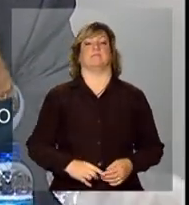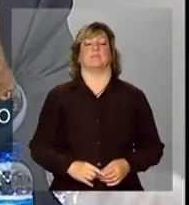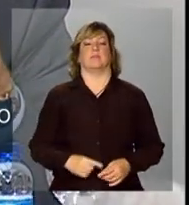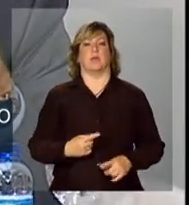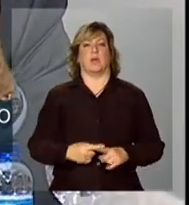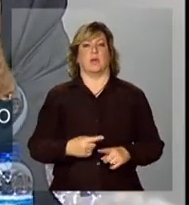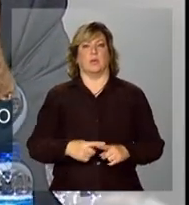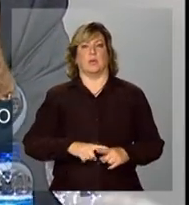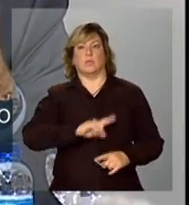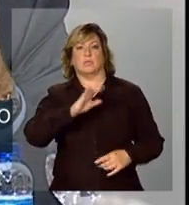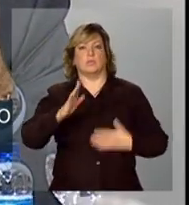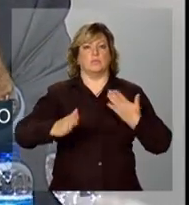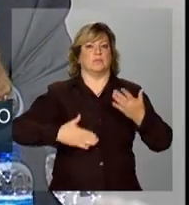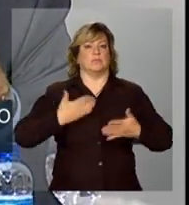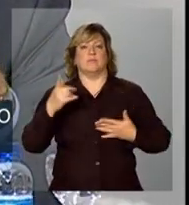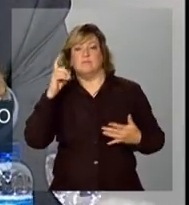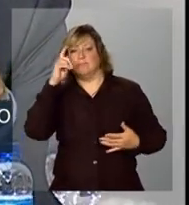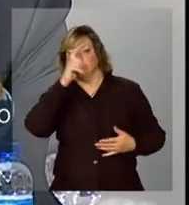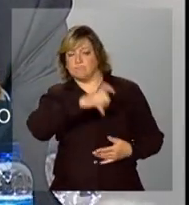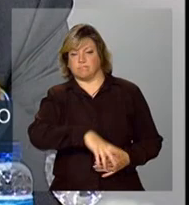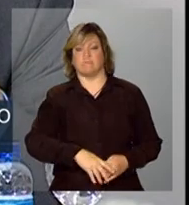quase que um tiro no escuro, porque